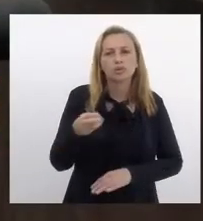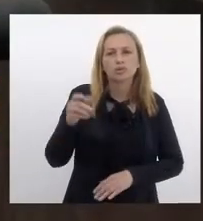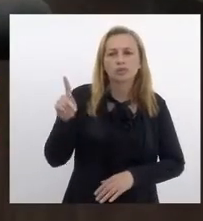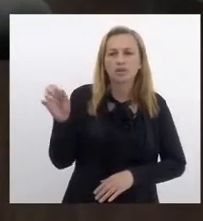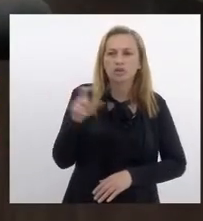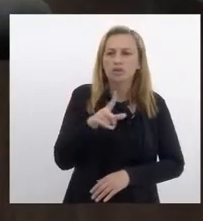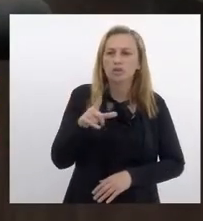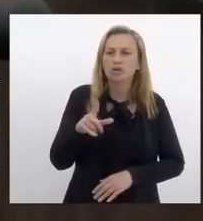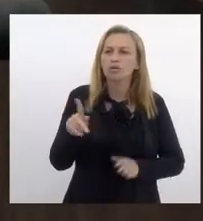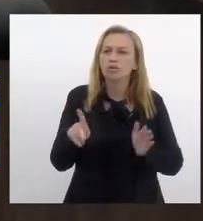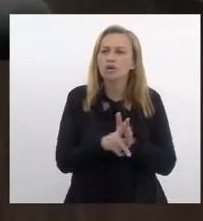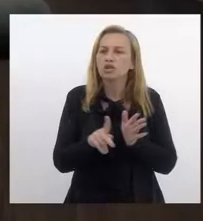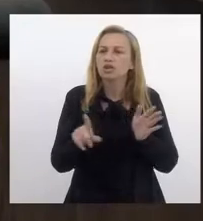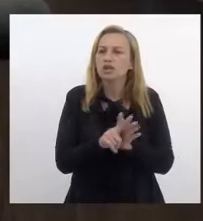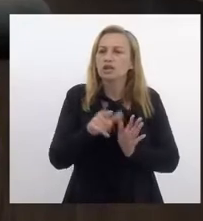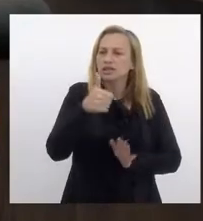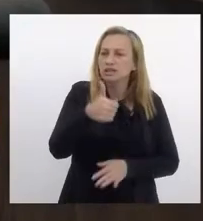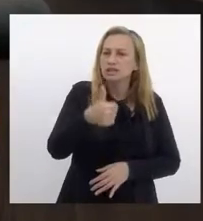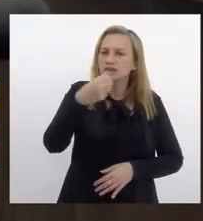de lei número